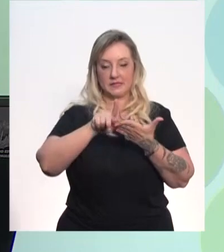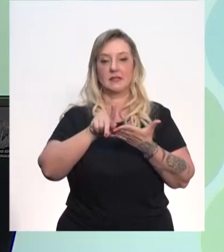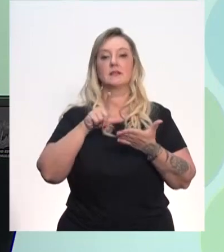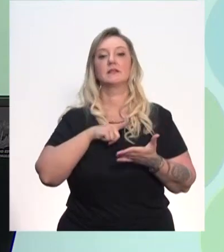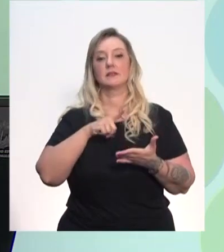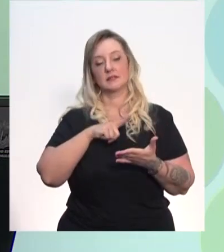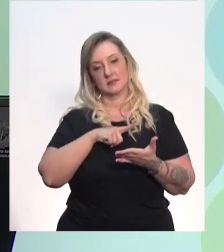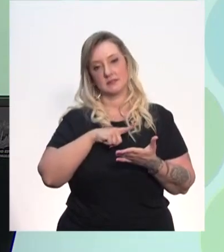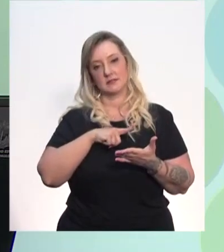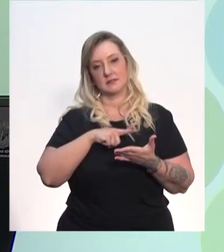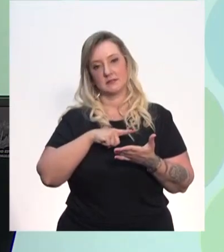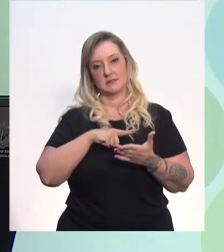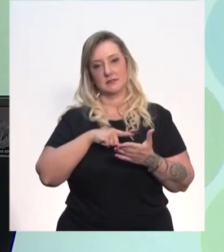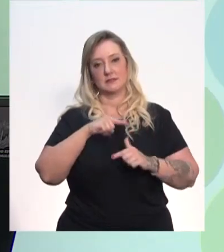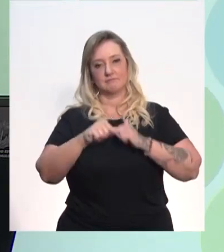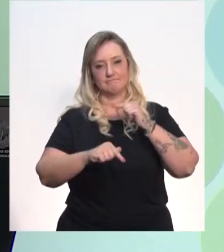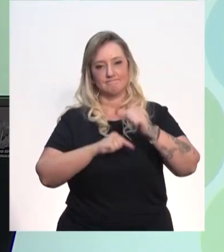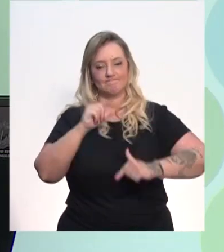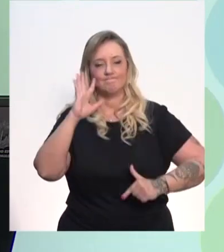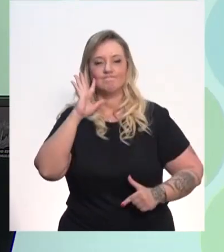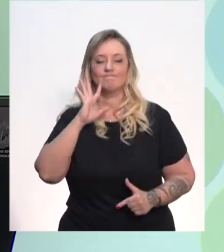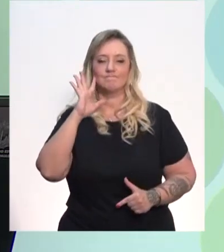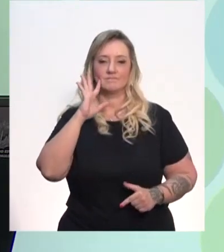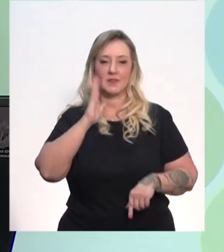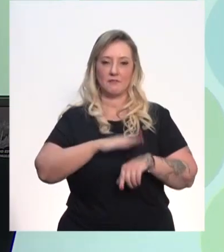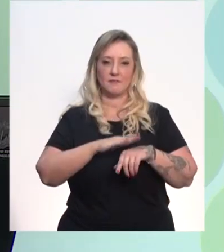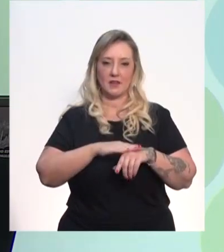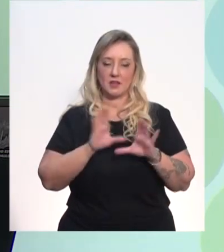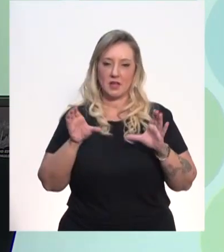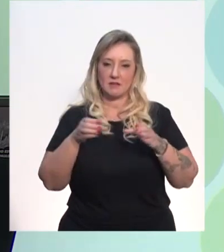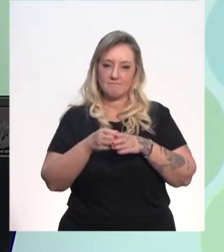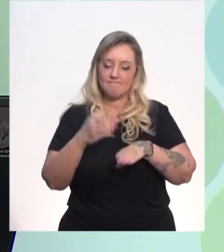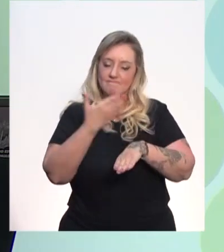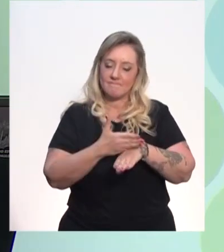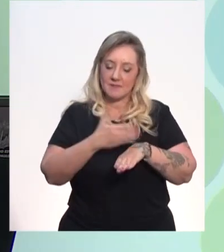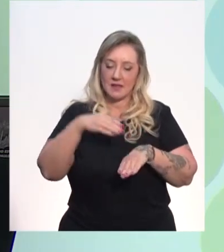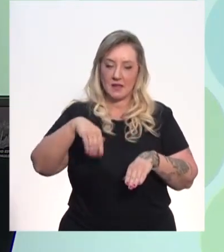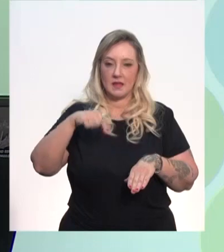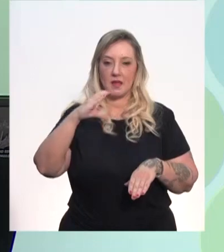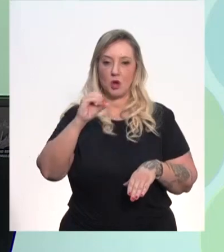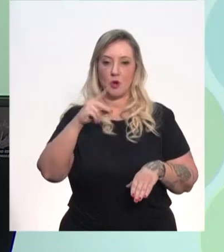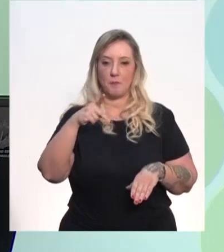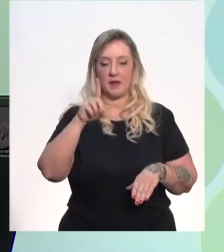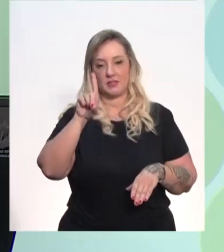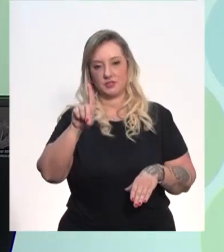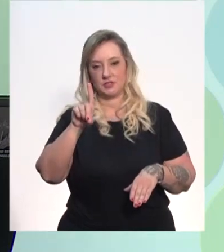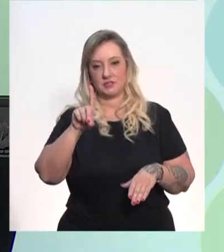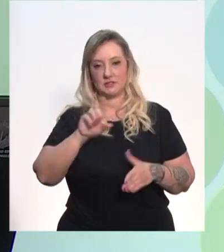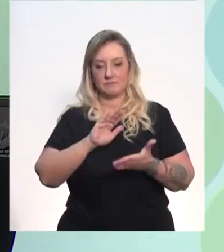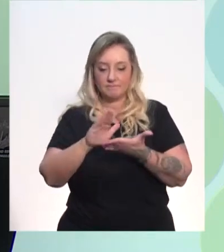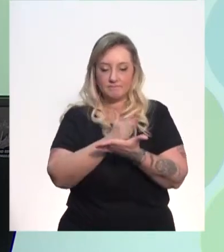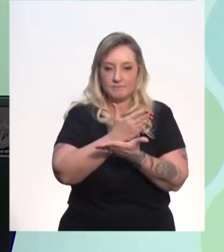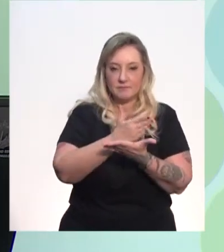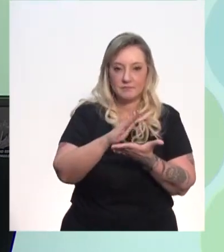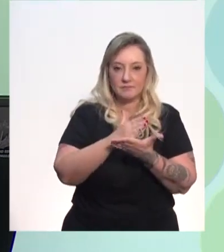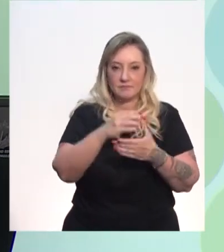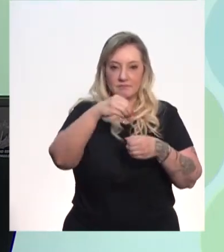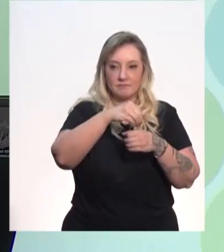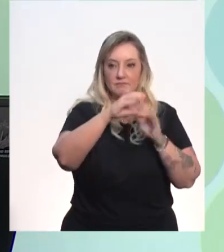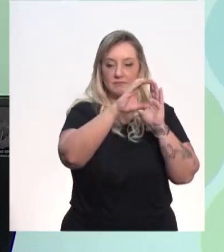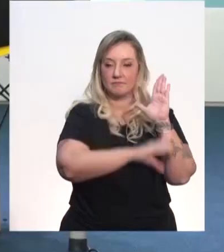informações importantes é justamente algumas habilidades que são destacadas para o primeiro bimestre e a